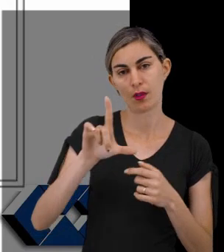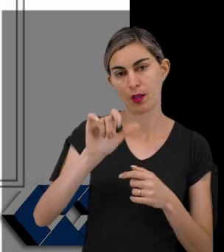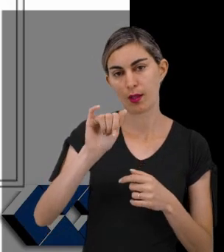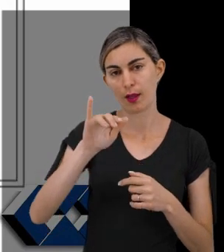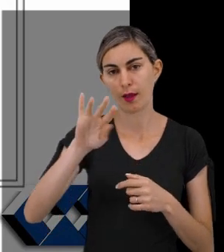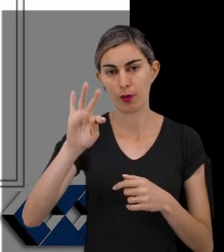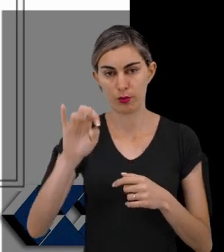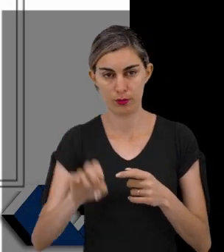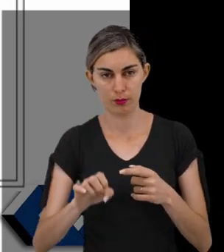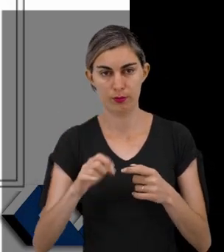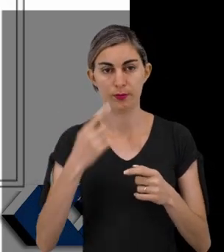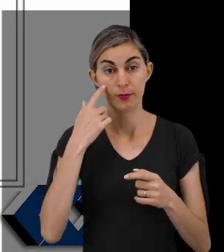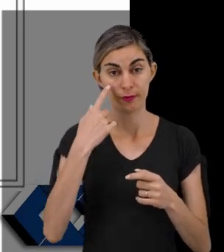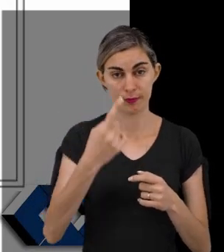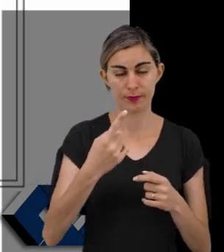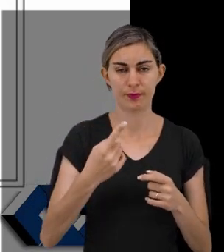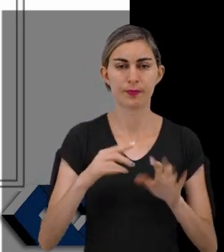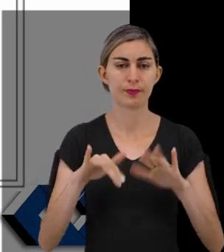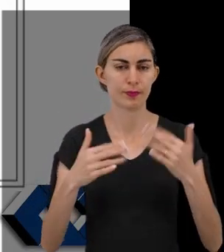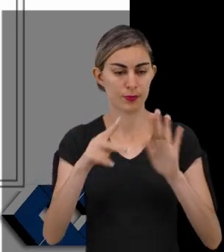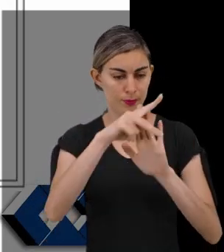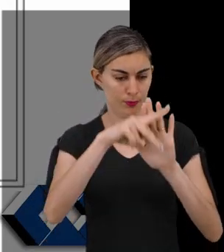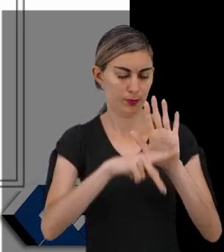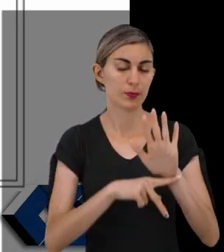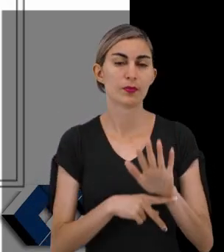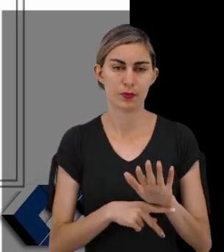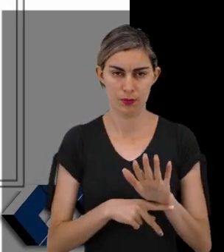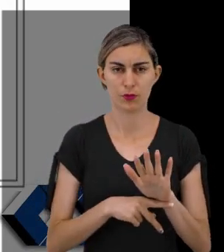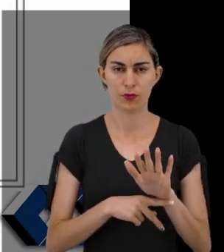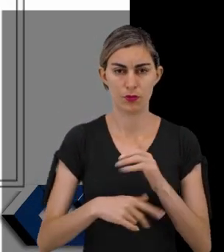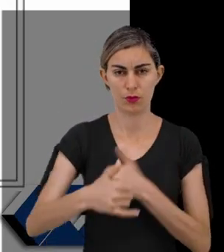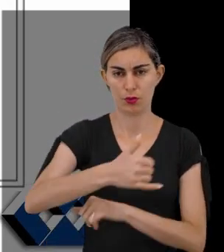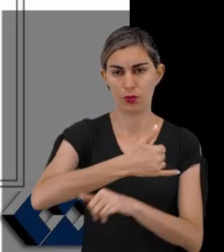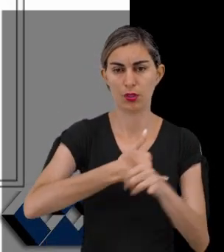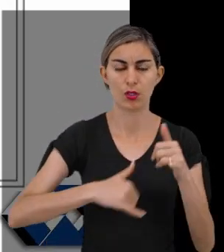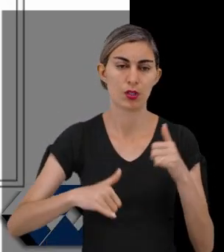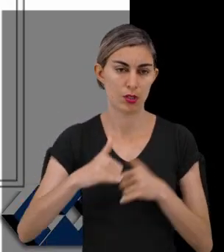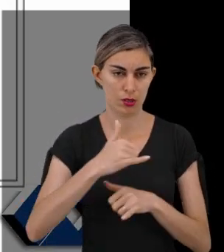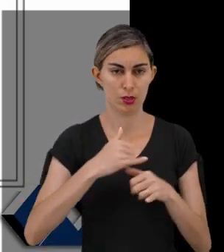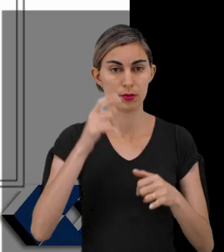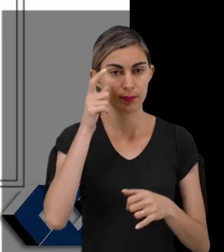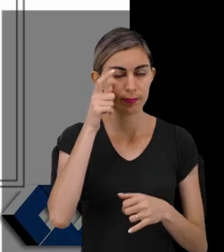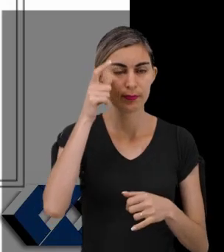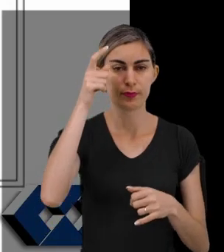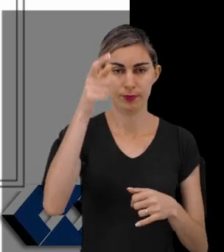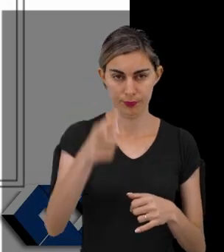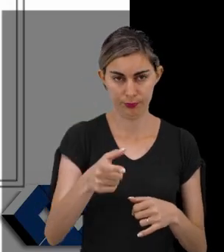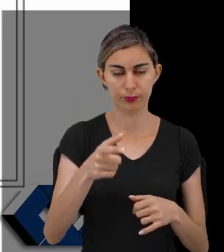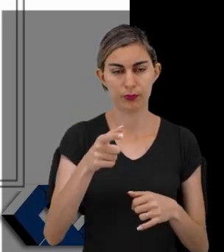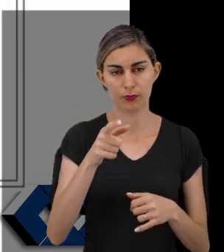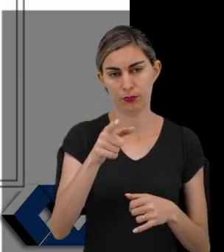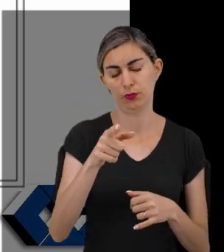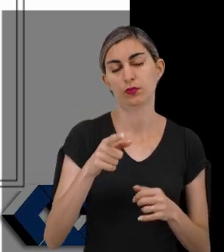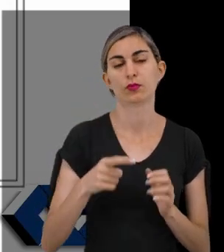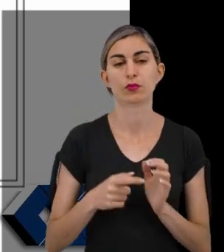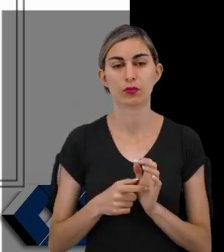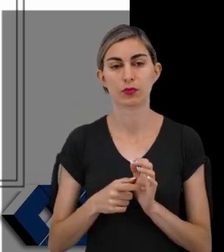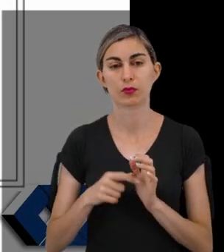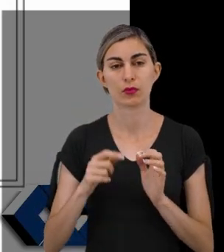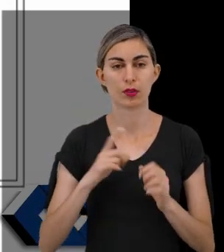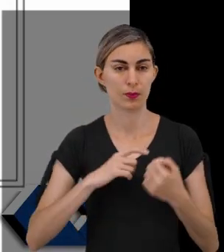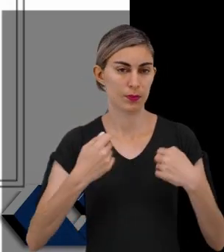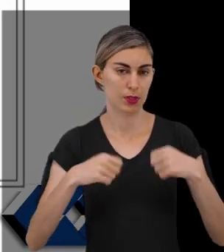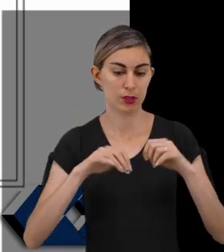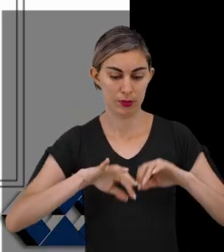layout. Então, no projeto de elétrica, é interessante que haja